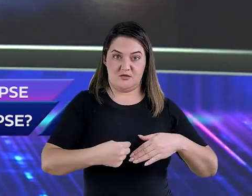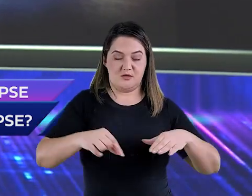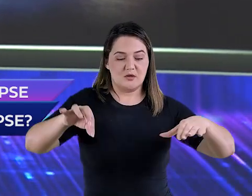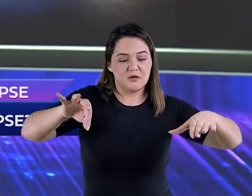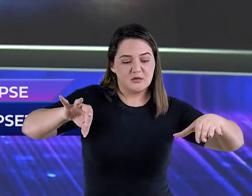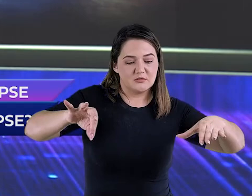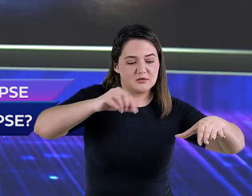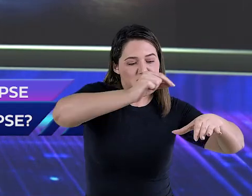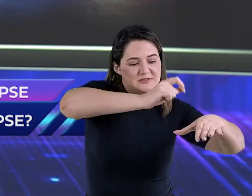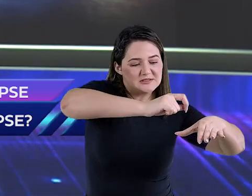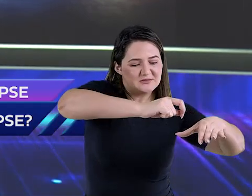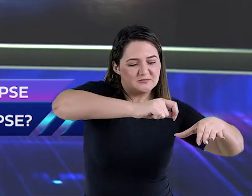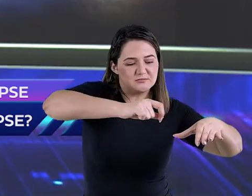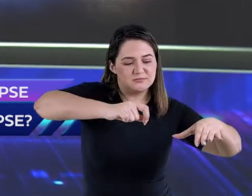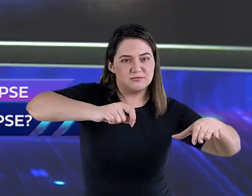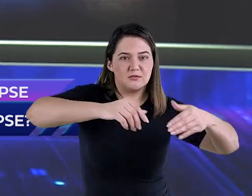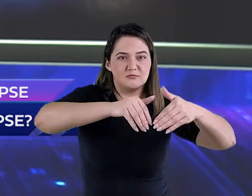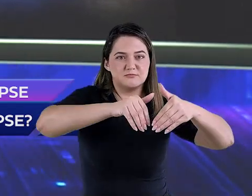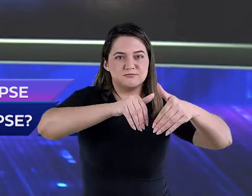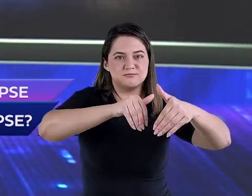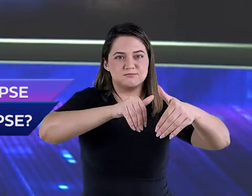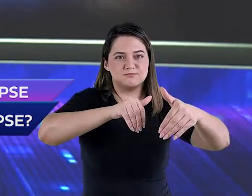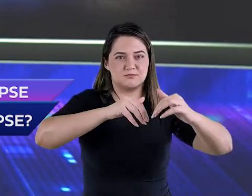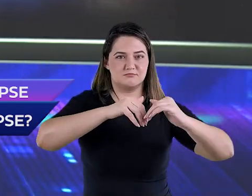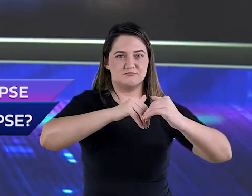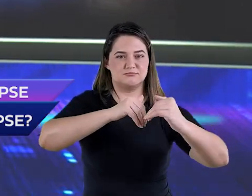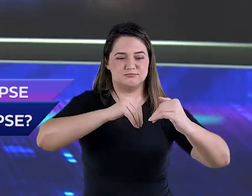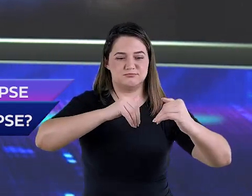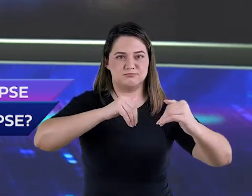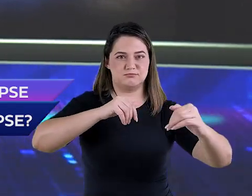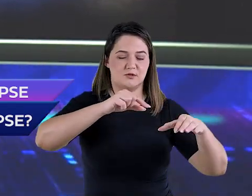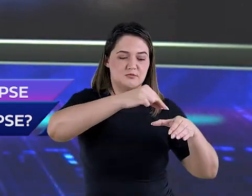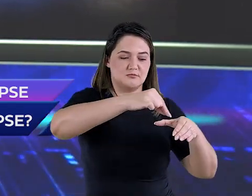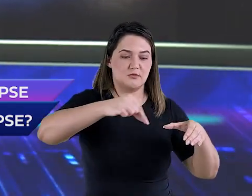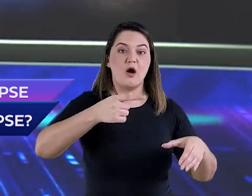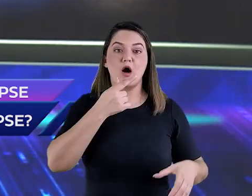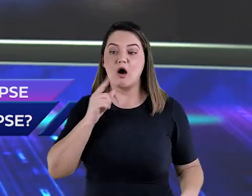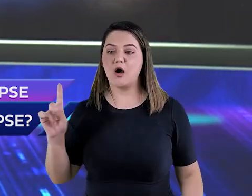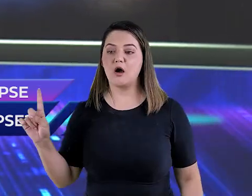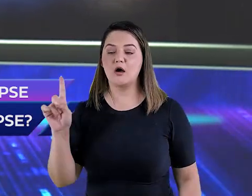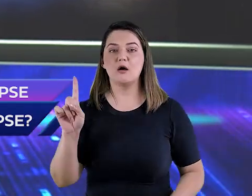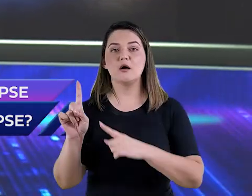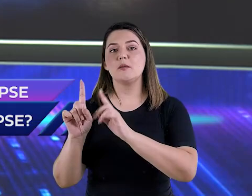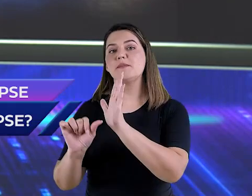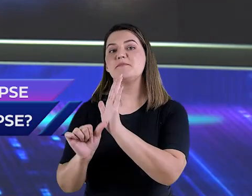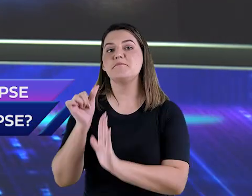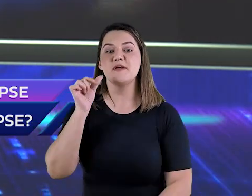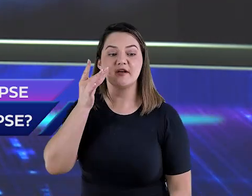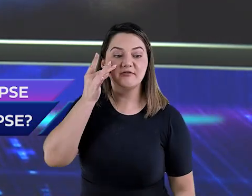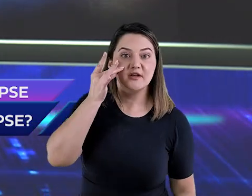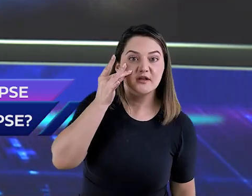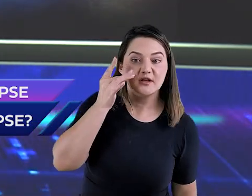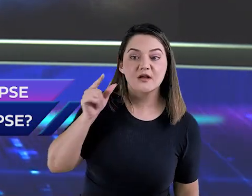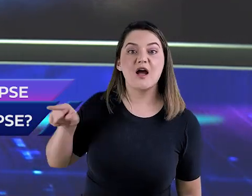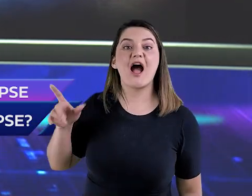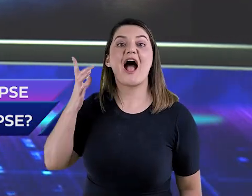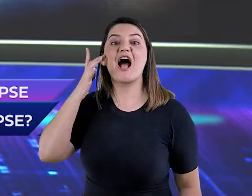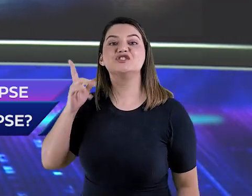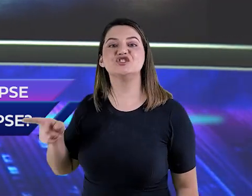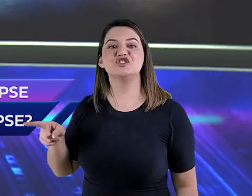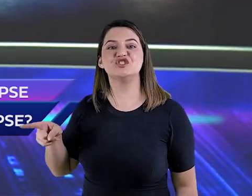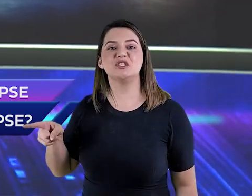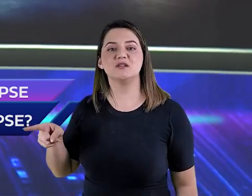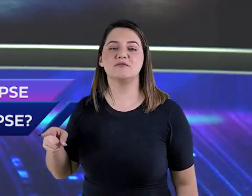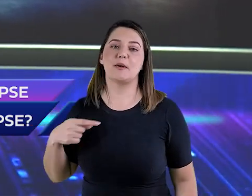peito e começa a rasgar a pele do operado. Essa pessoa